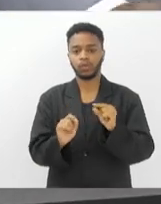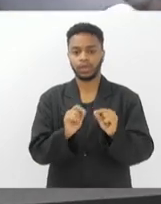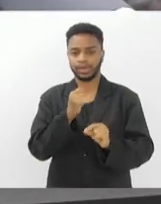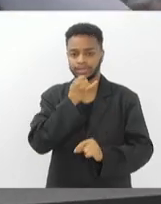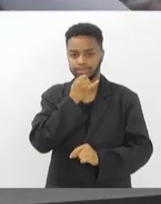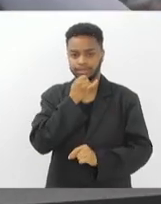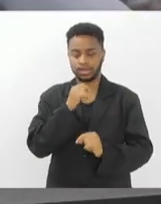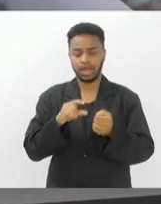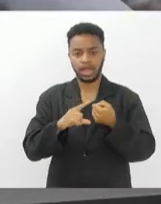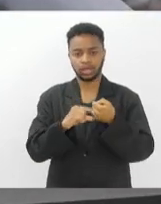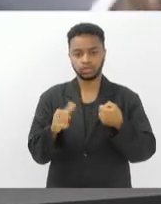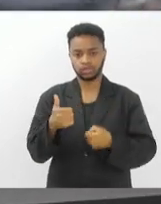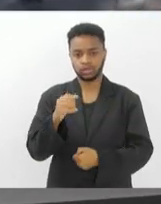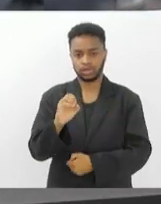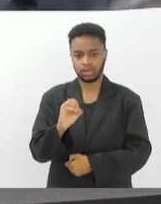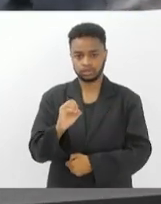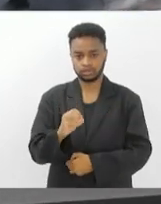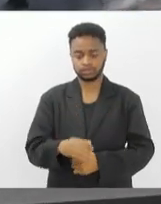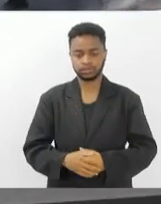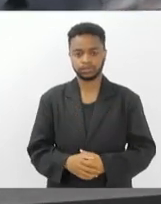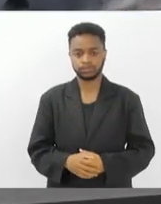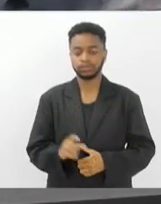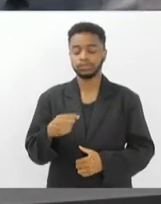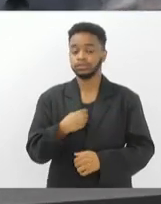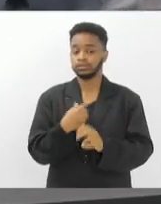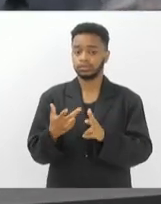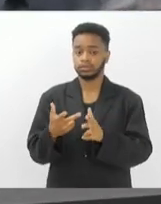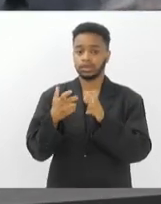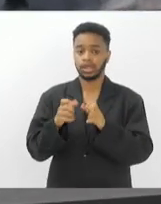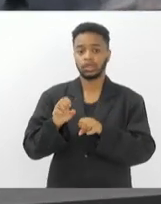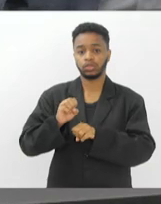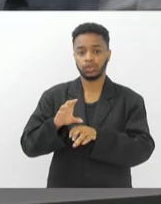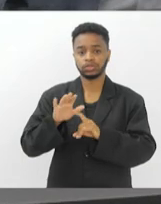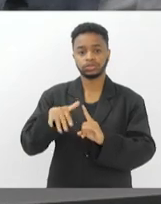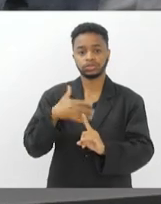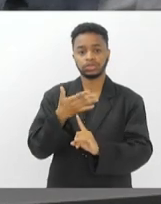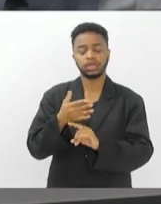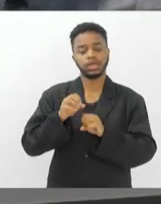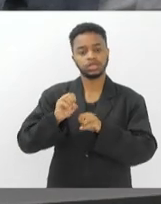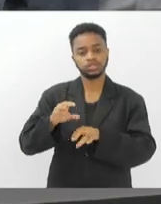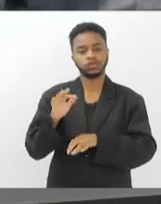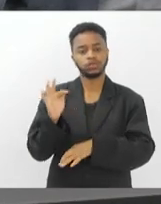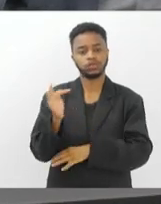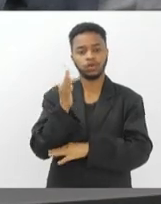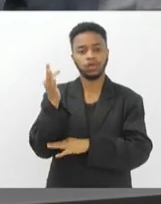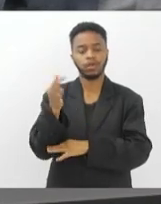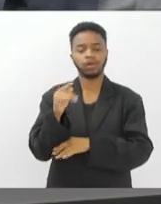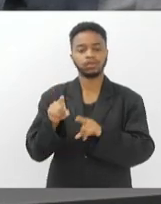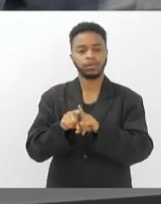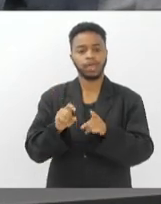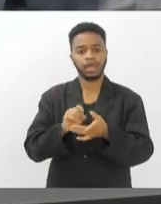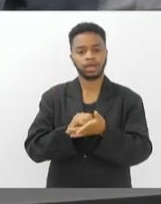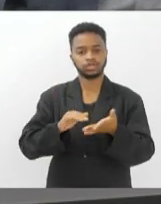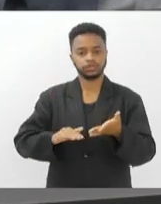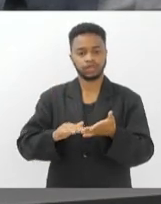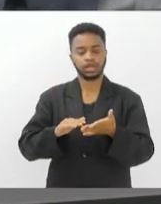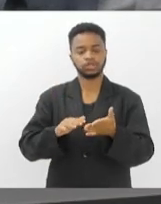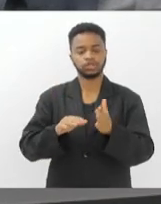exemplo, artigo 10º. Entende por educação ambiental, ensino formal desenvolvido, atividades extracurriculares